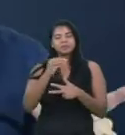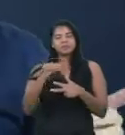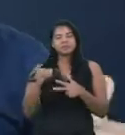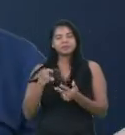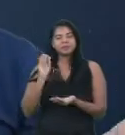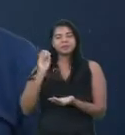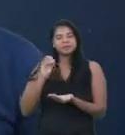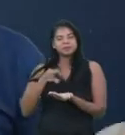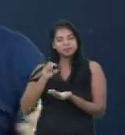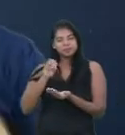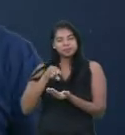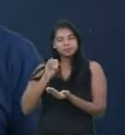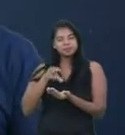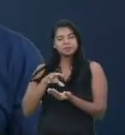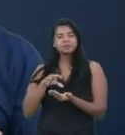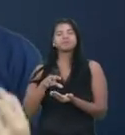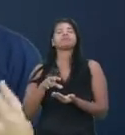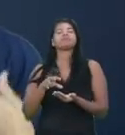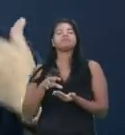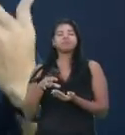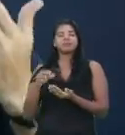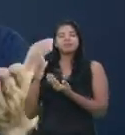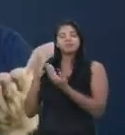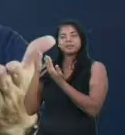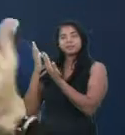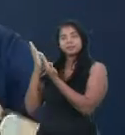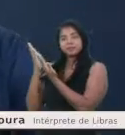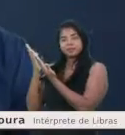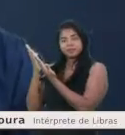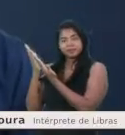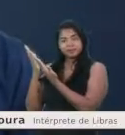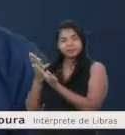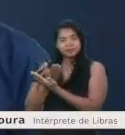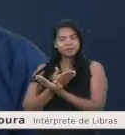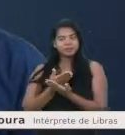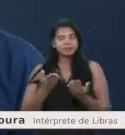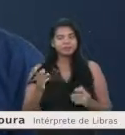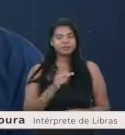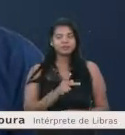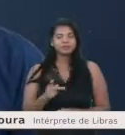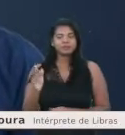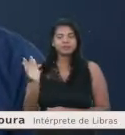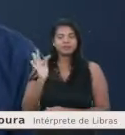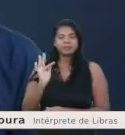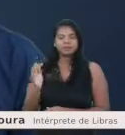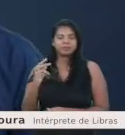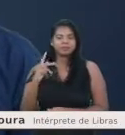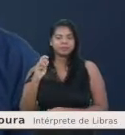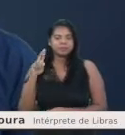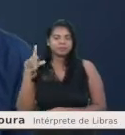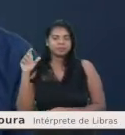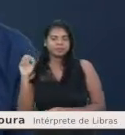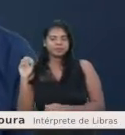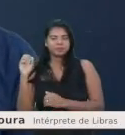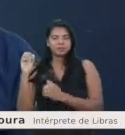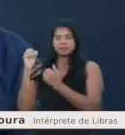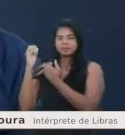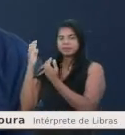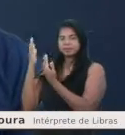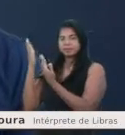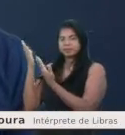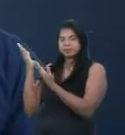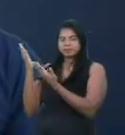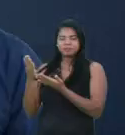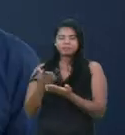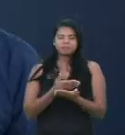Educa PE. Pois é, estou aqui o seu professor de física, Paulinho Vieira, e é com muito prazer que